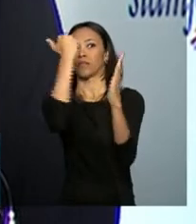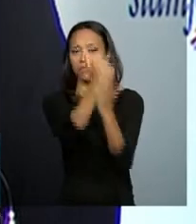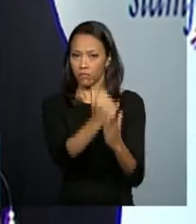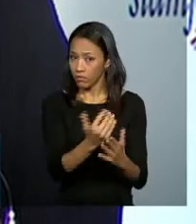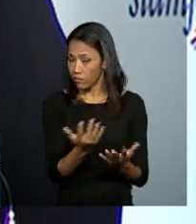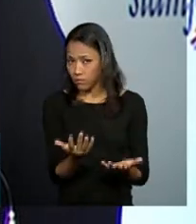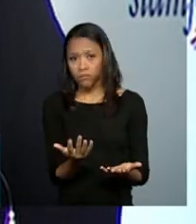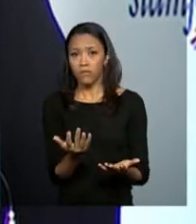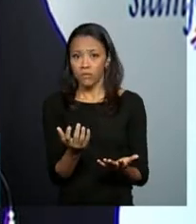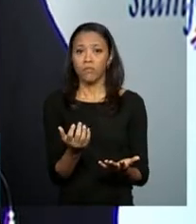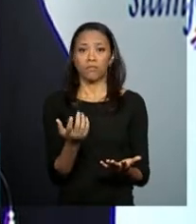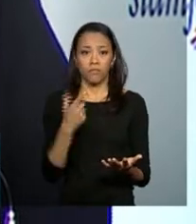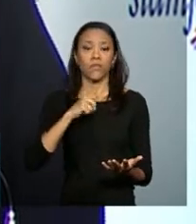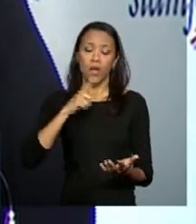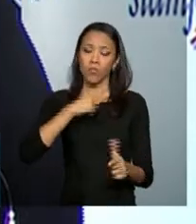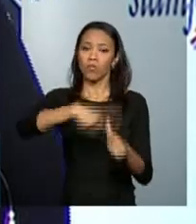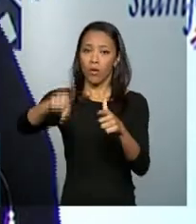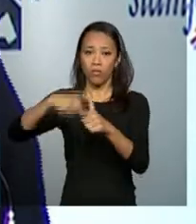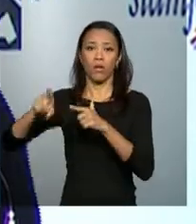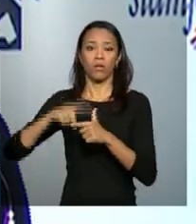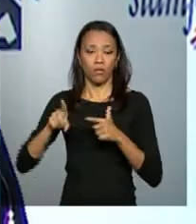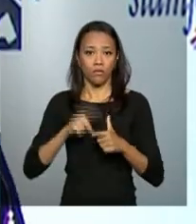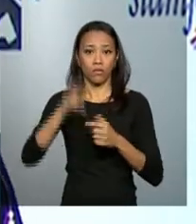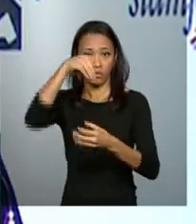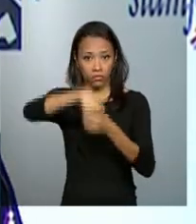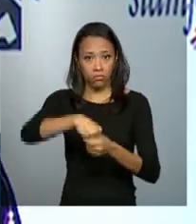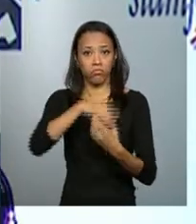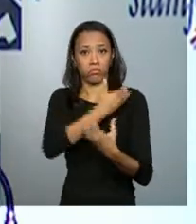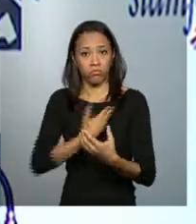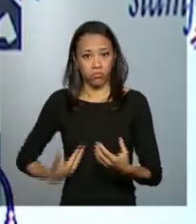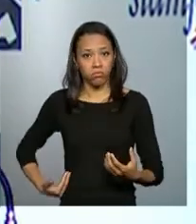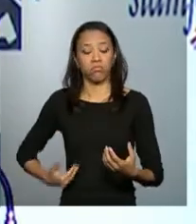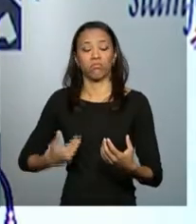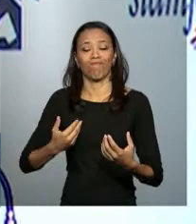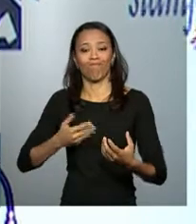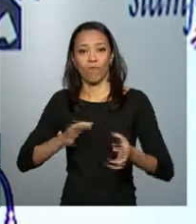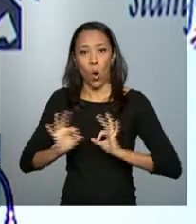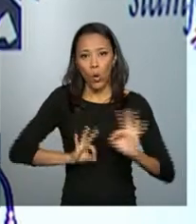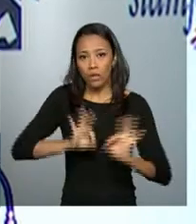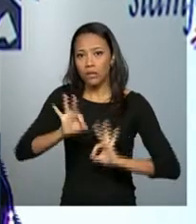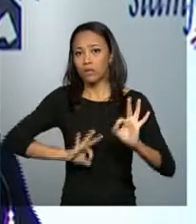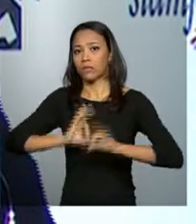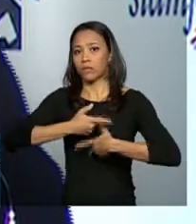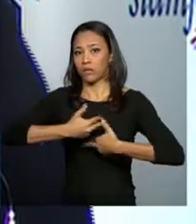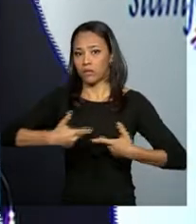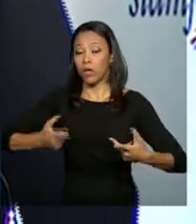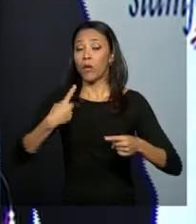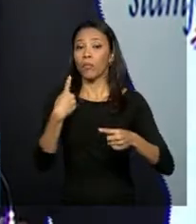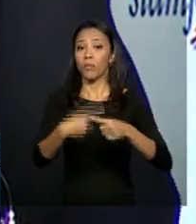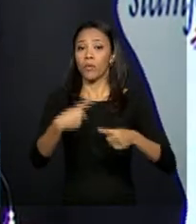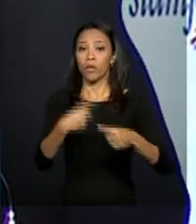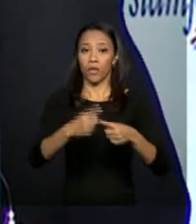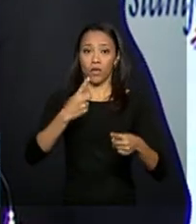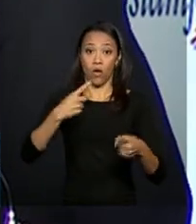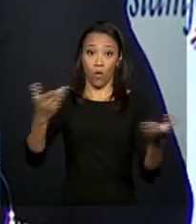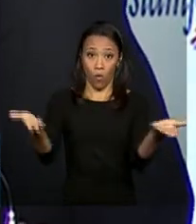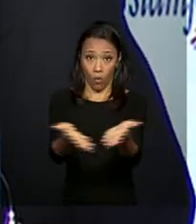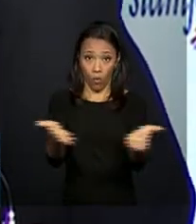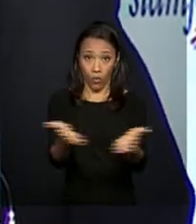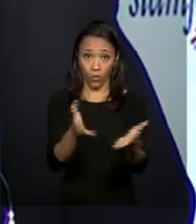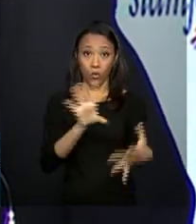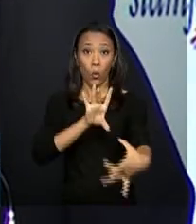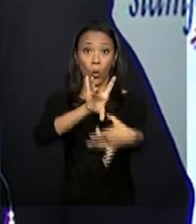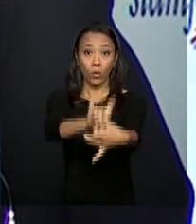problemas conjunturais, estritamente conjunturais, porque nossos fundamentos, hoje,